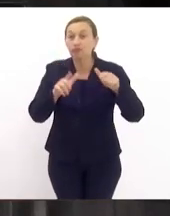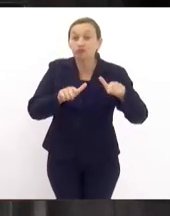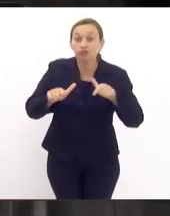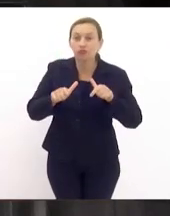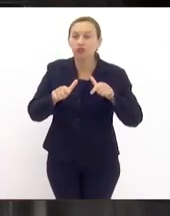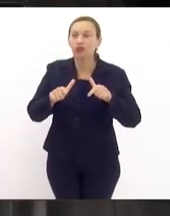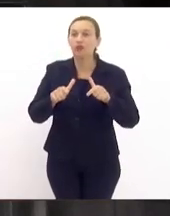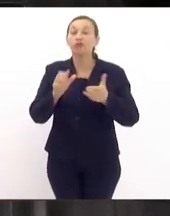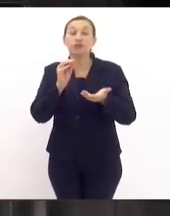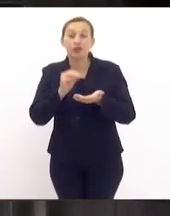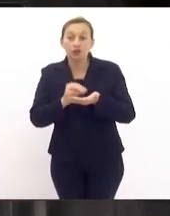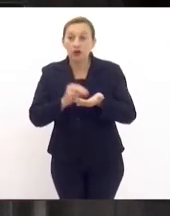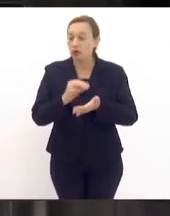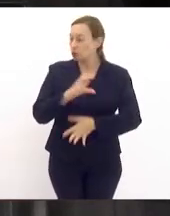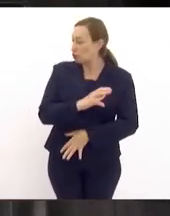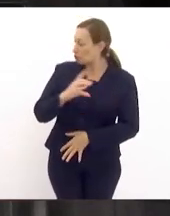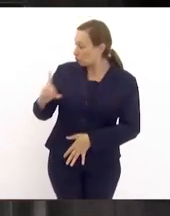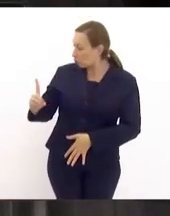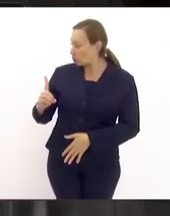falta coordenador,